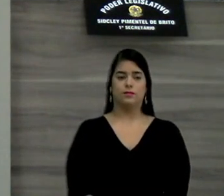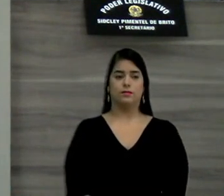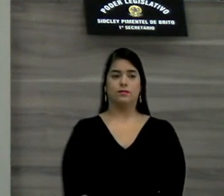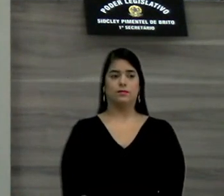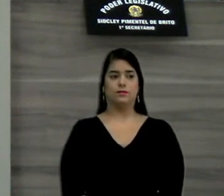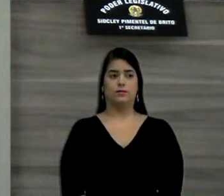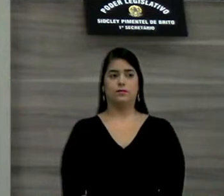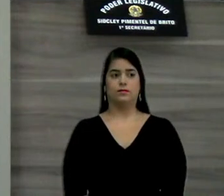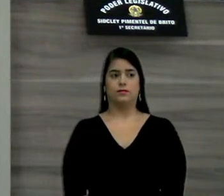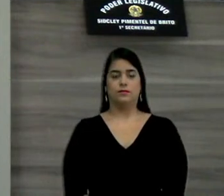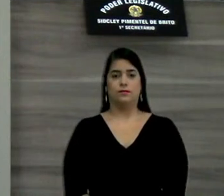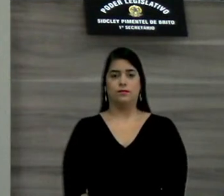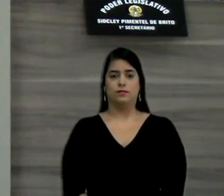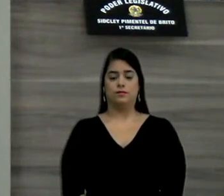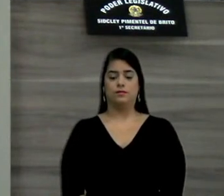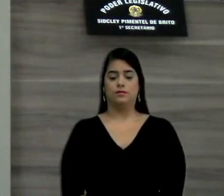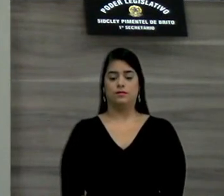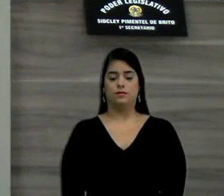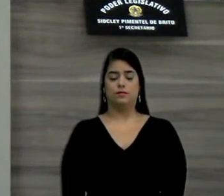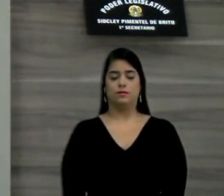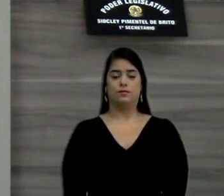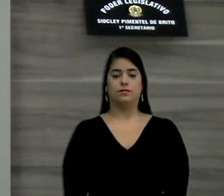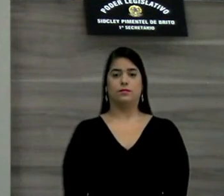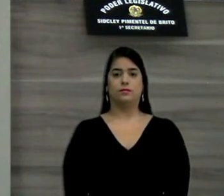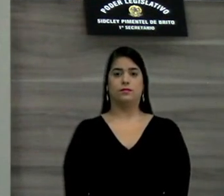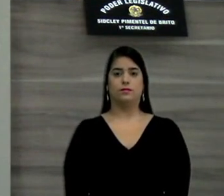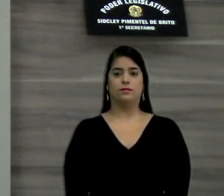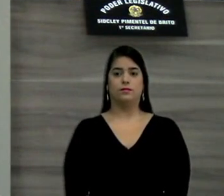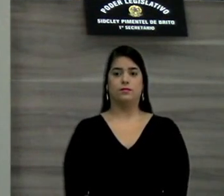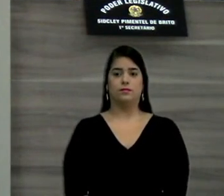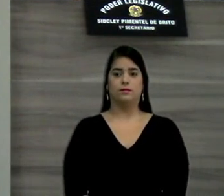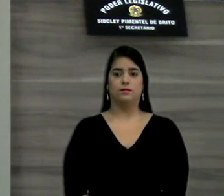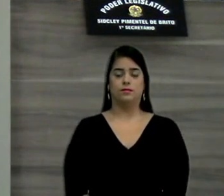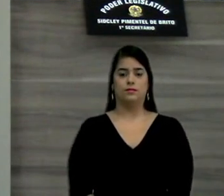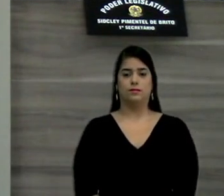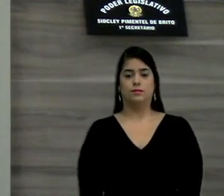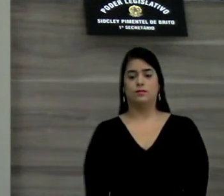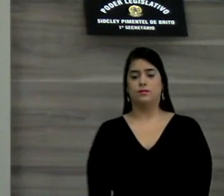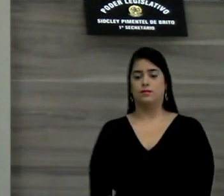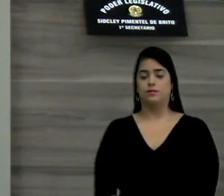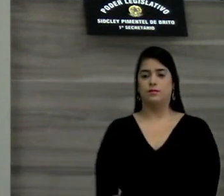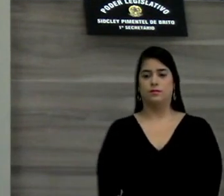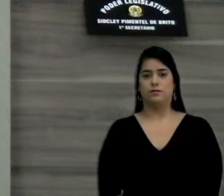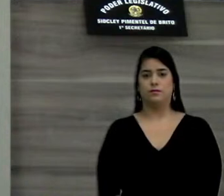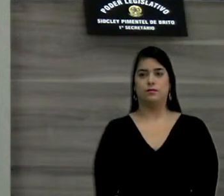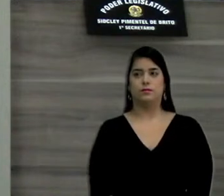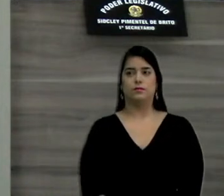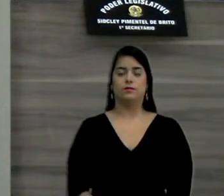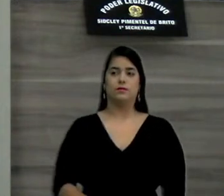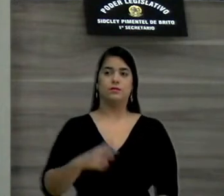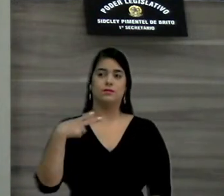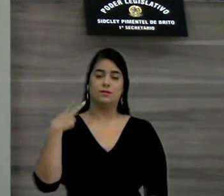projet FR a gente faz na segunda-feira Então tem que chegar na segunda-feira aqui Vereador